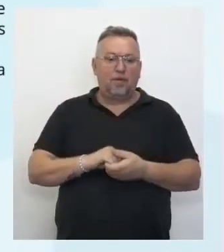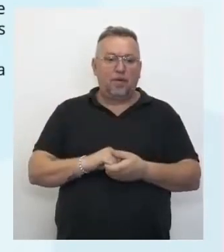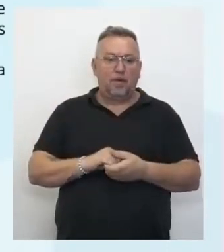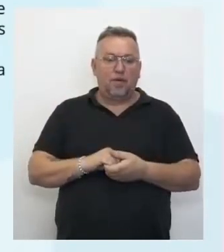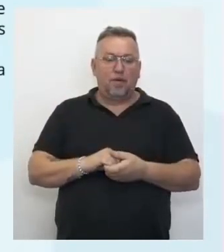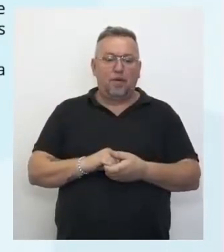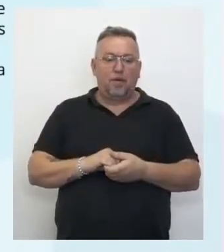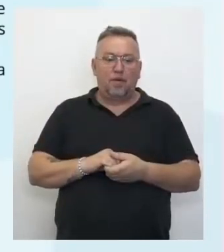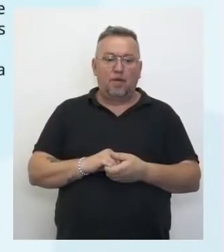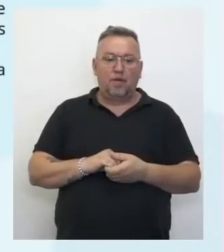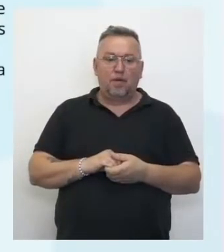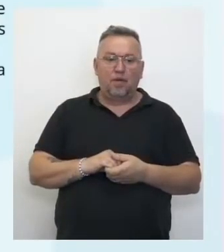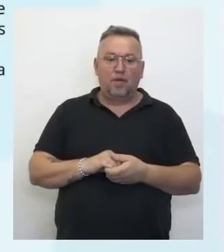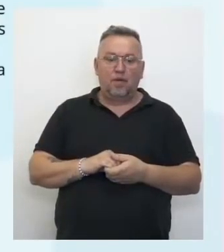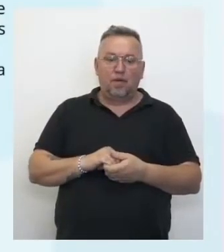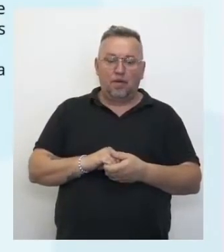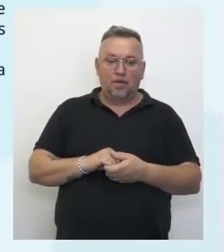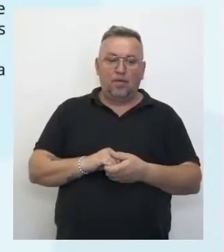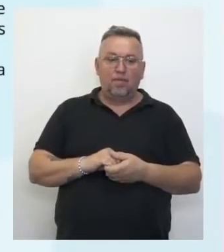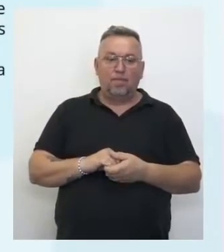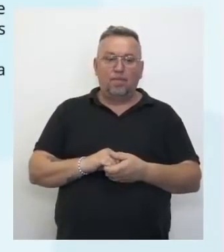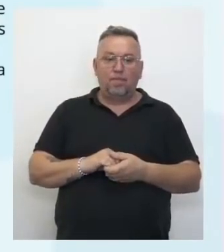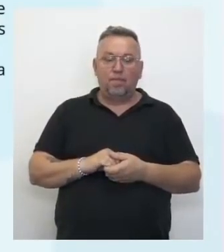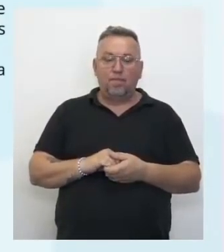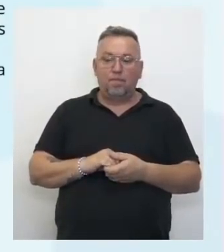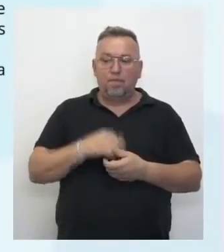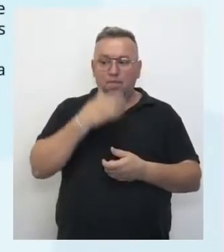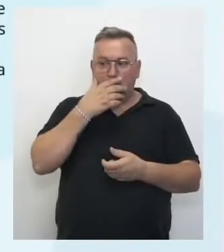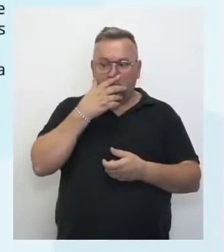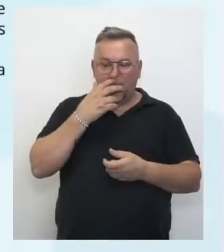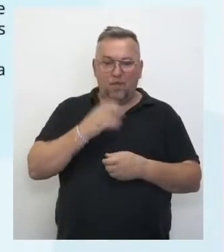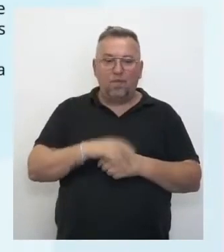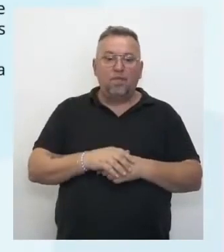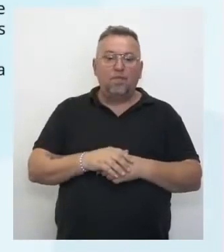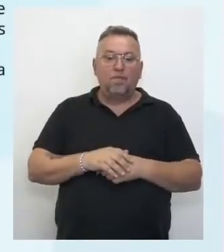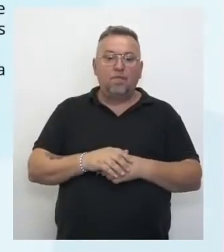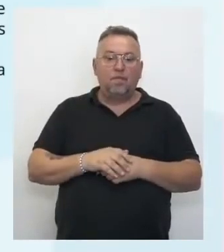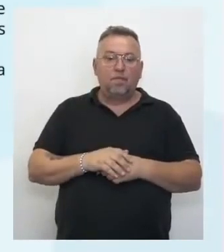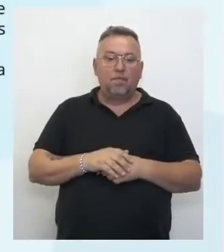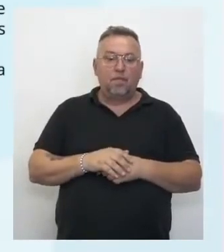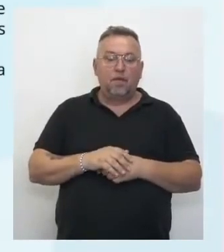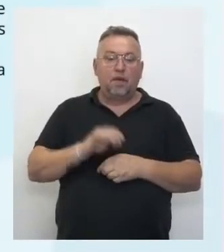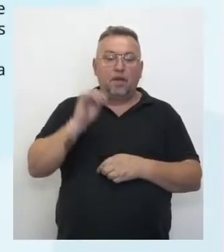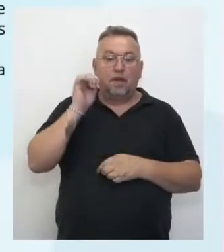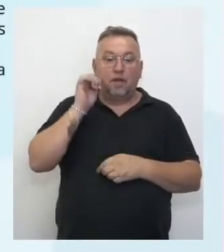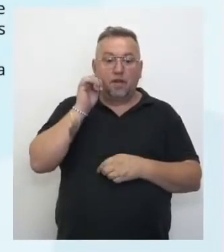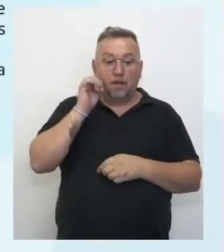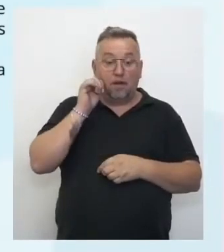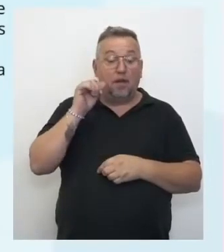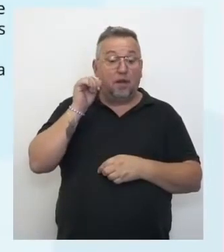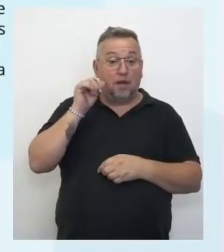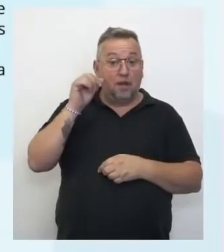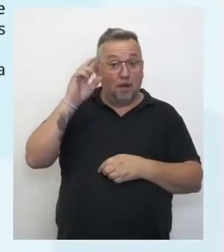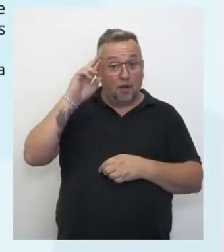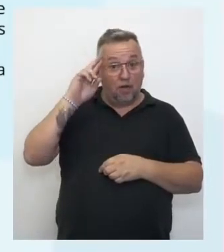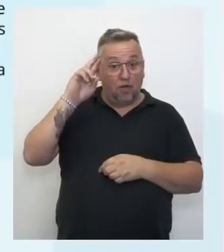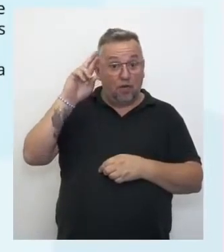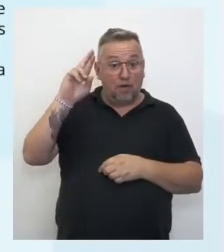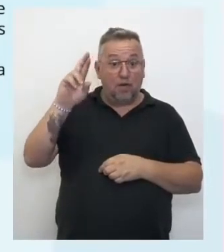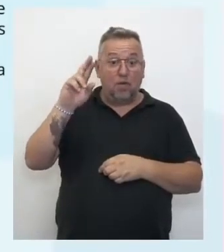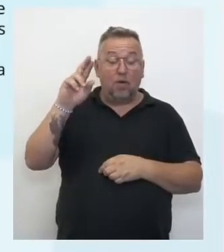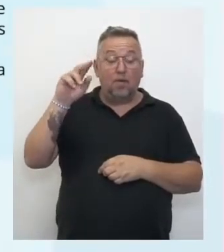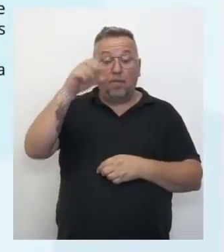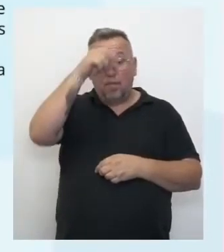Fica parecido com esse, um abaixo-assinado. Então, né, a estrutura para vocês. A, ou para, né, a